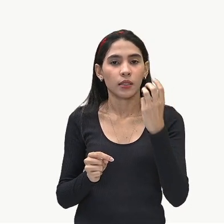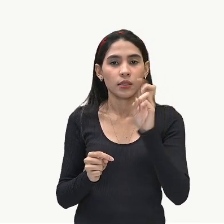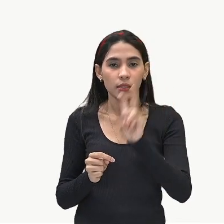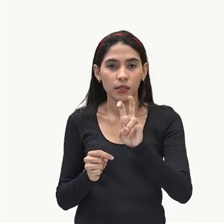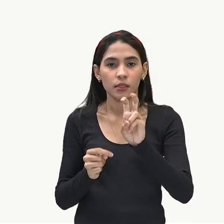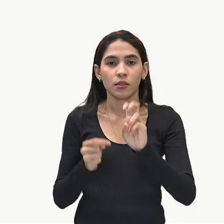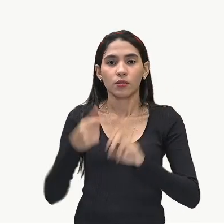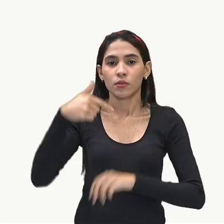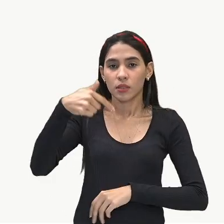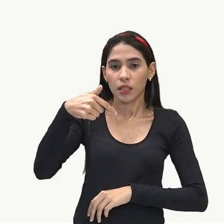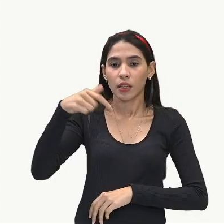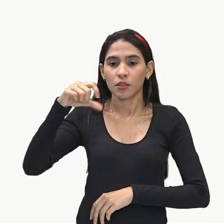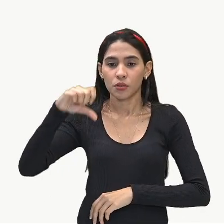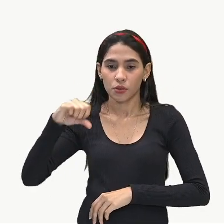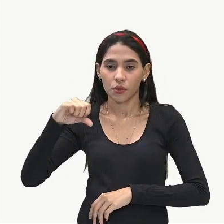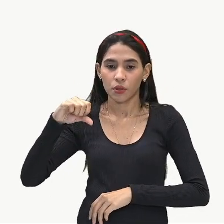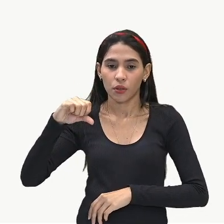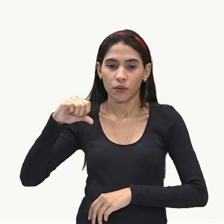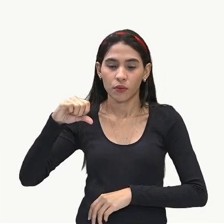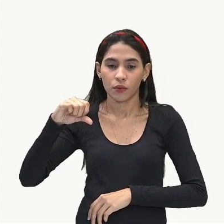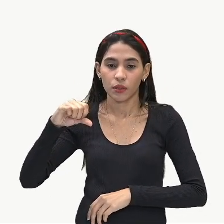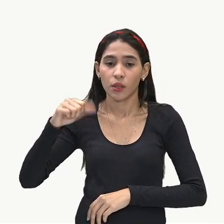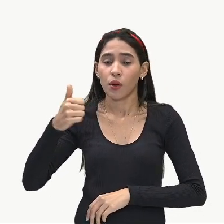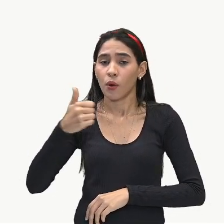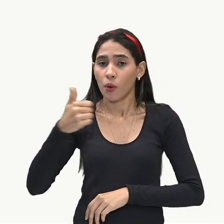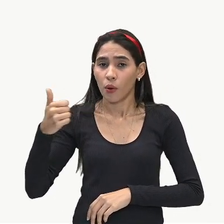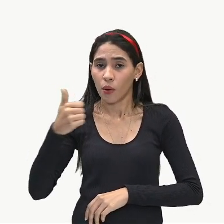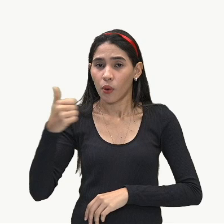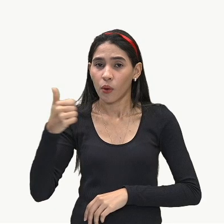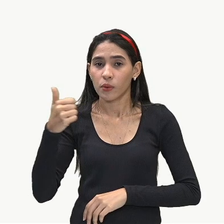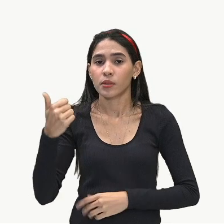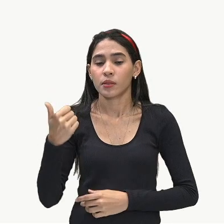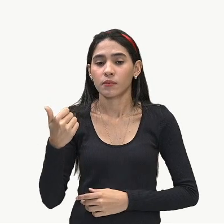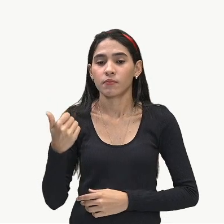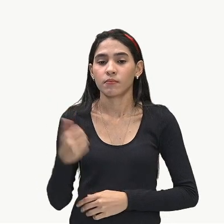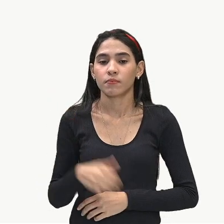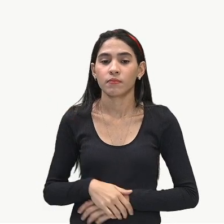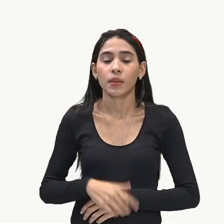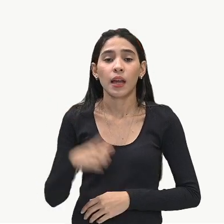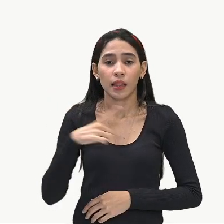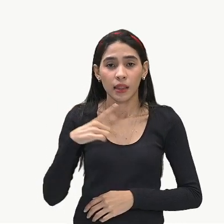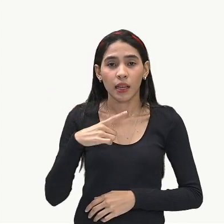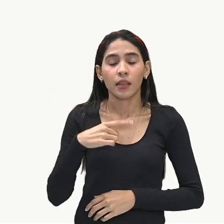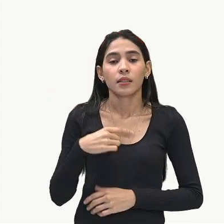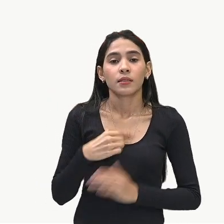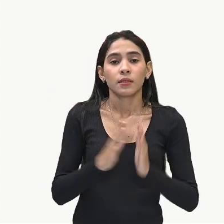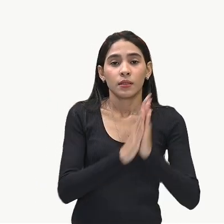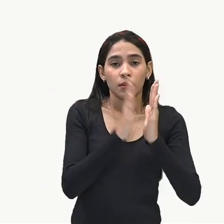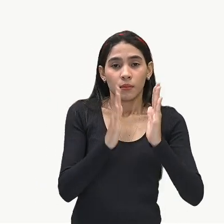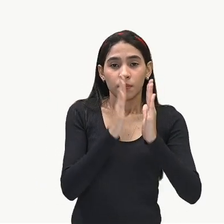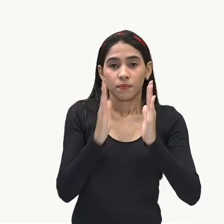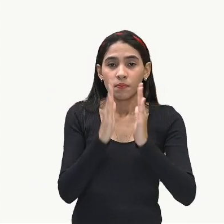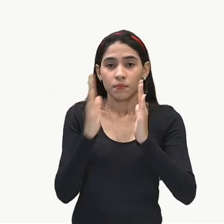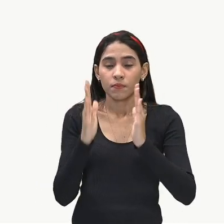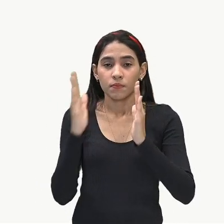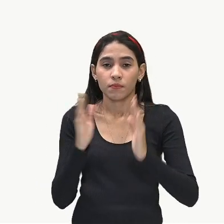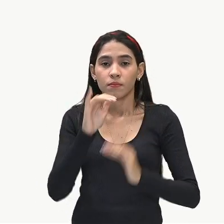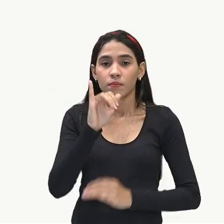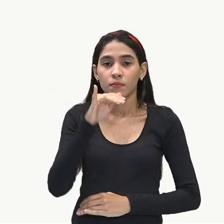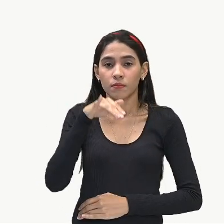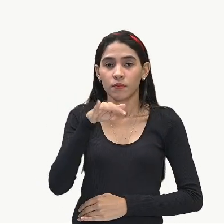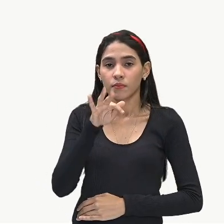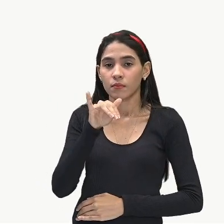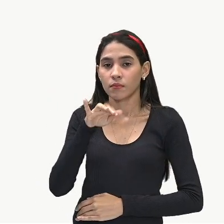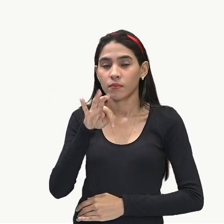7, 9, 11. Então, nesse caso aqui, eu tenho uma sequência infinita. Mas nós